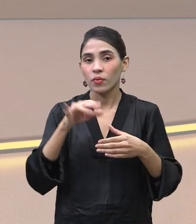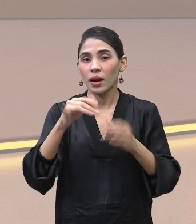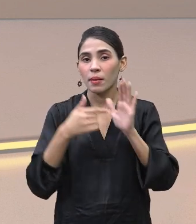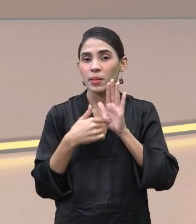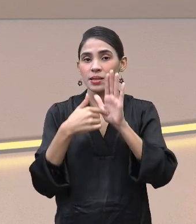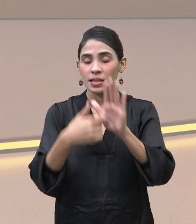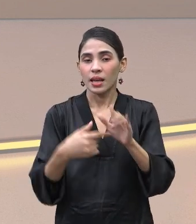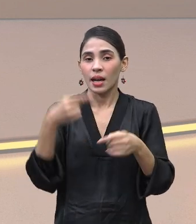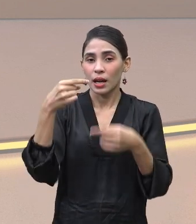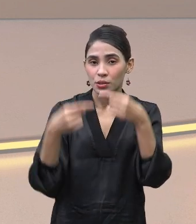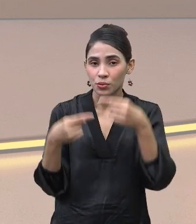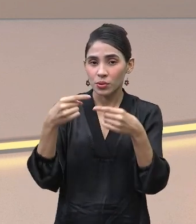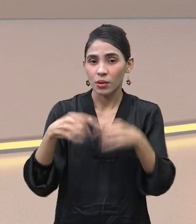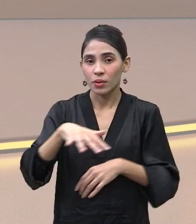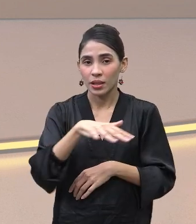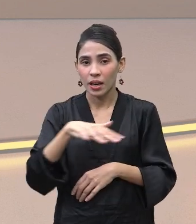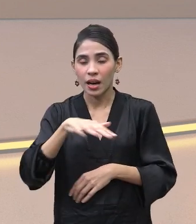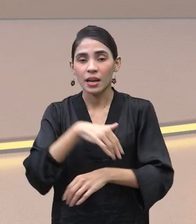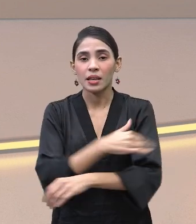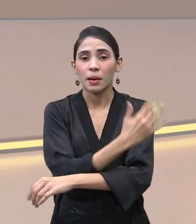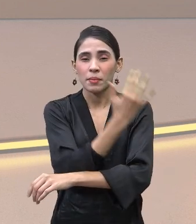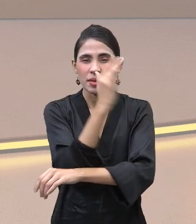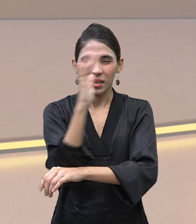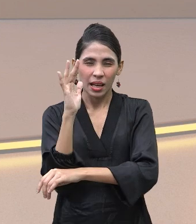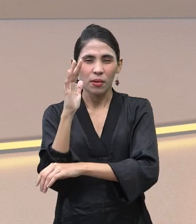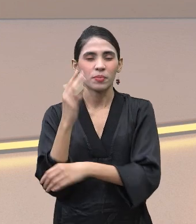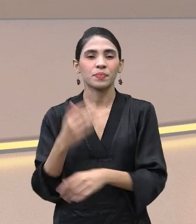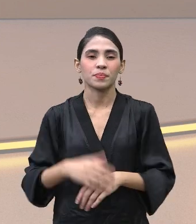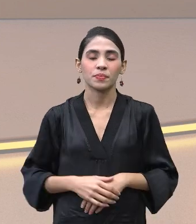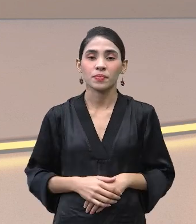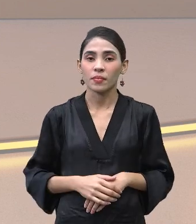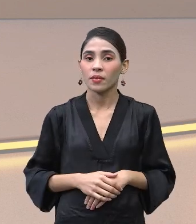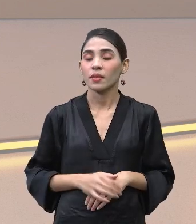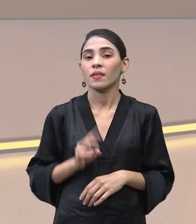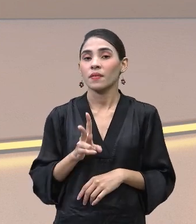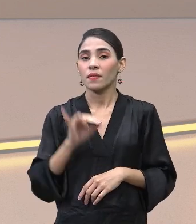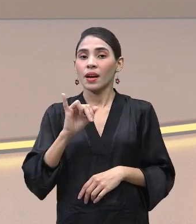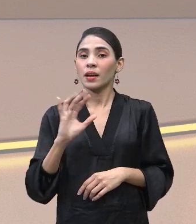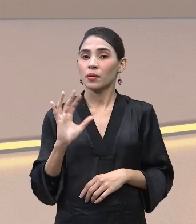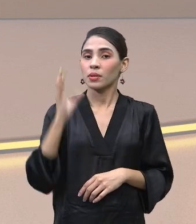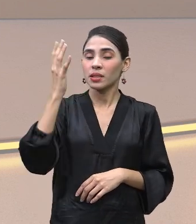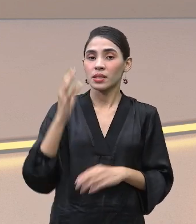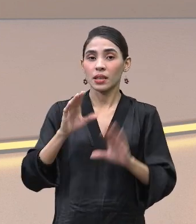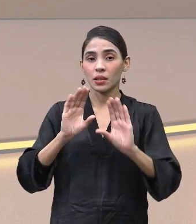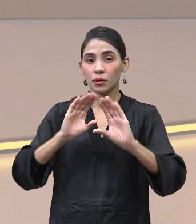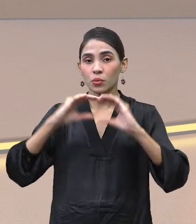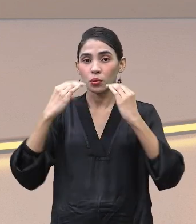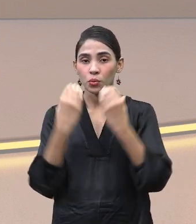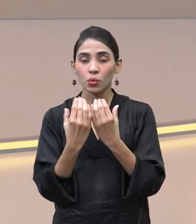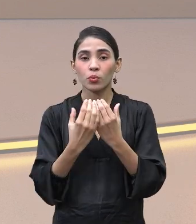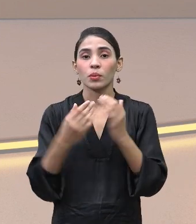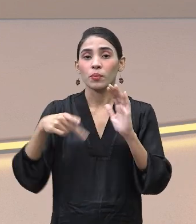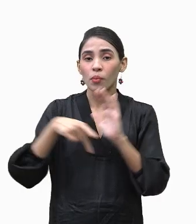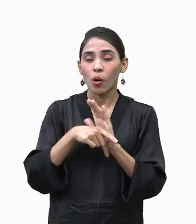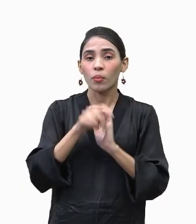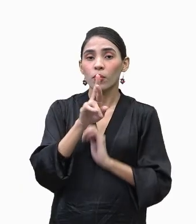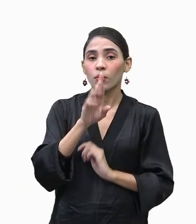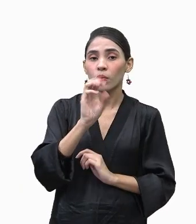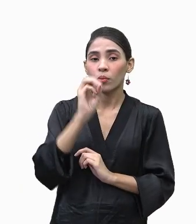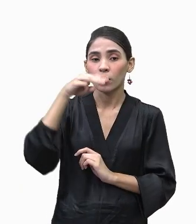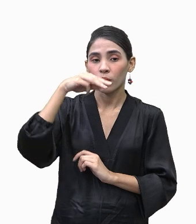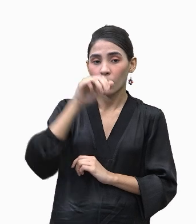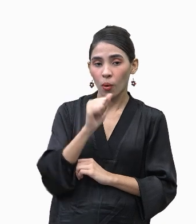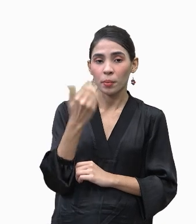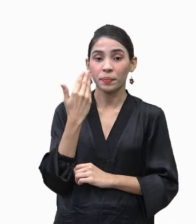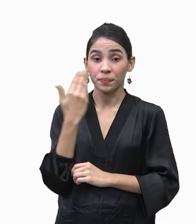das discussões ambientais, as primeiras discussões, elas acontecem lá no Clube de Roma, né? Como a gente vai dar uma olhada